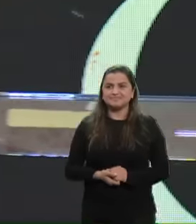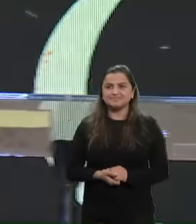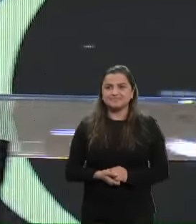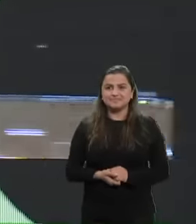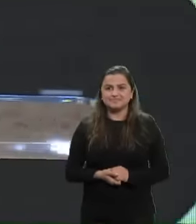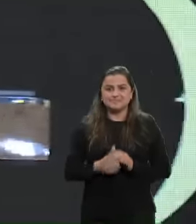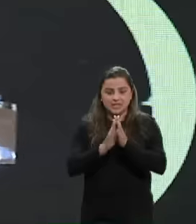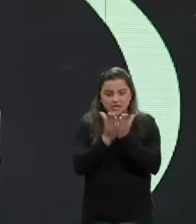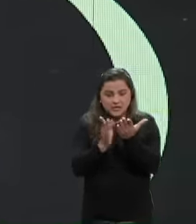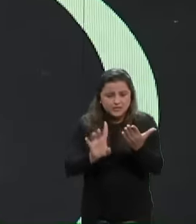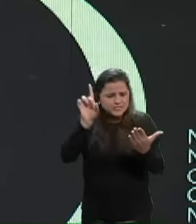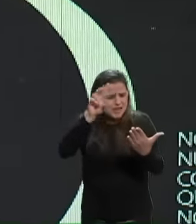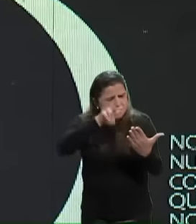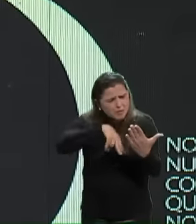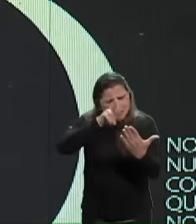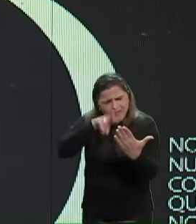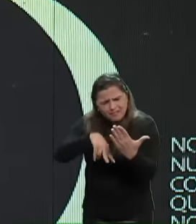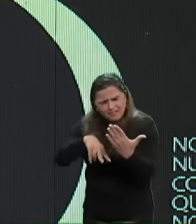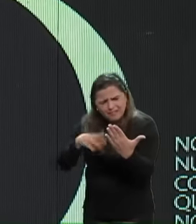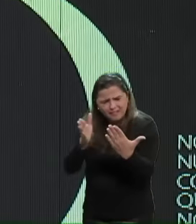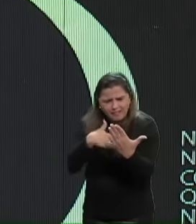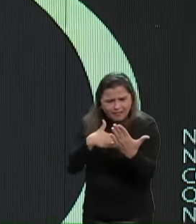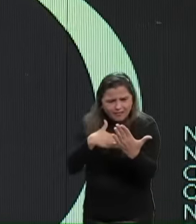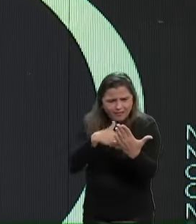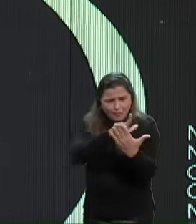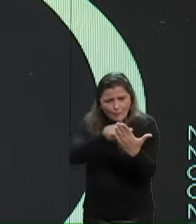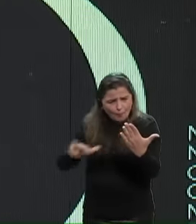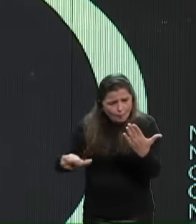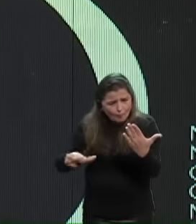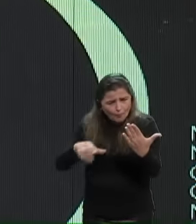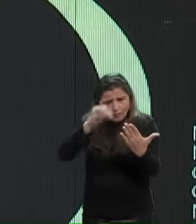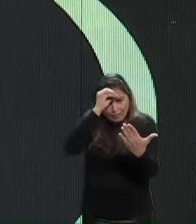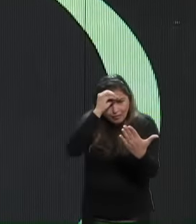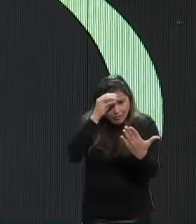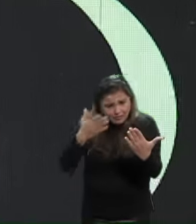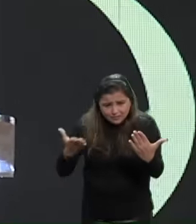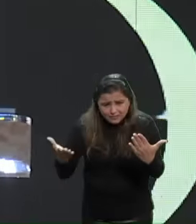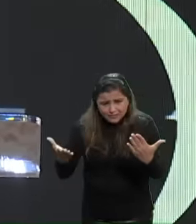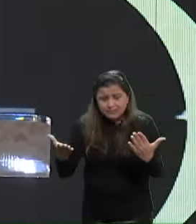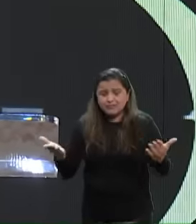Você abre a Bíblia para pegar uma palavra e sai a folha branca.